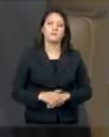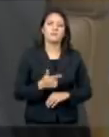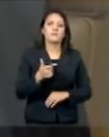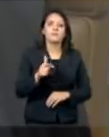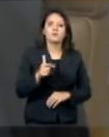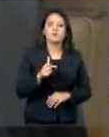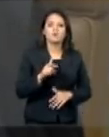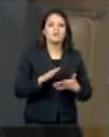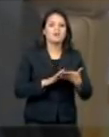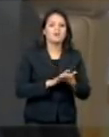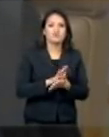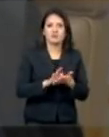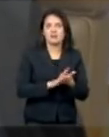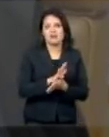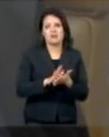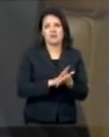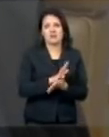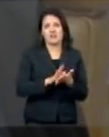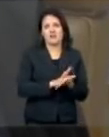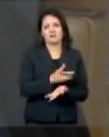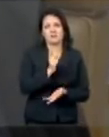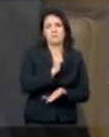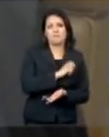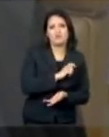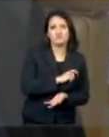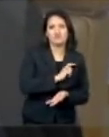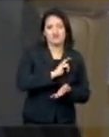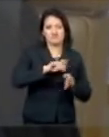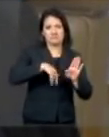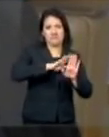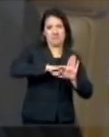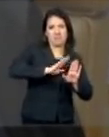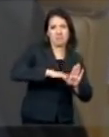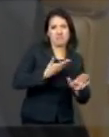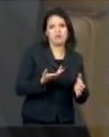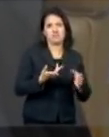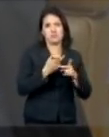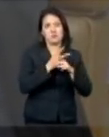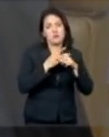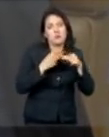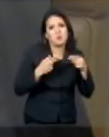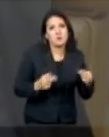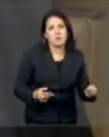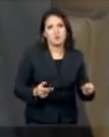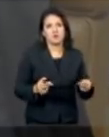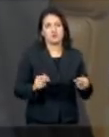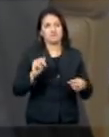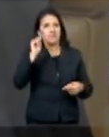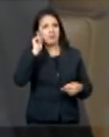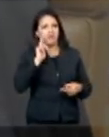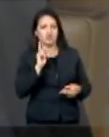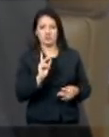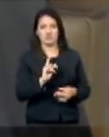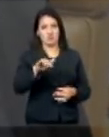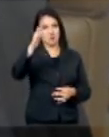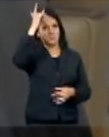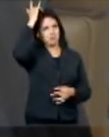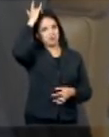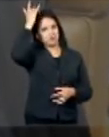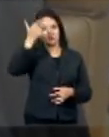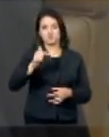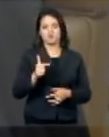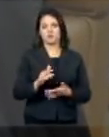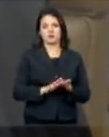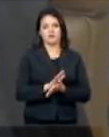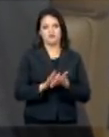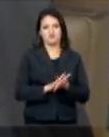conduta fraudulenta qualquer comportamento malicioso que são na verdade comportamentos que não se